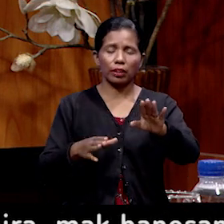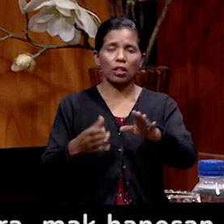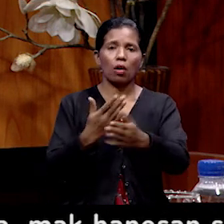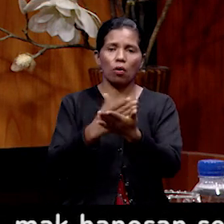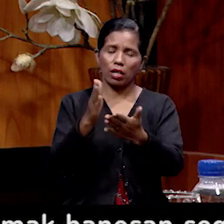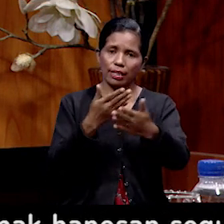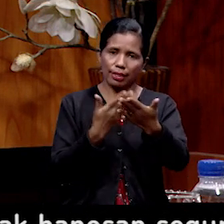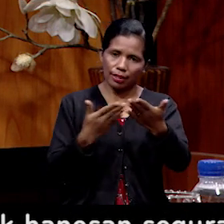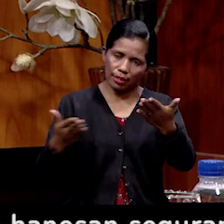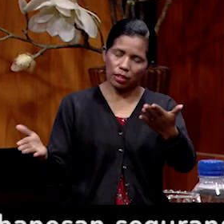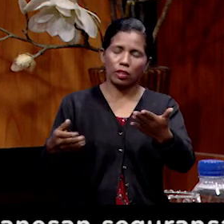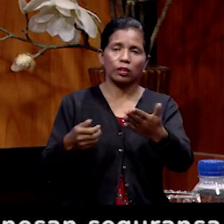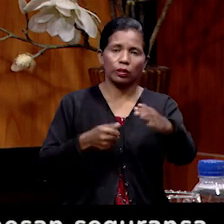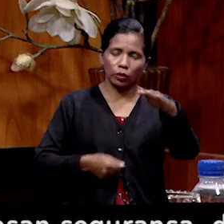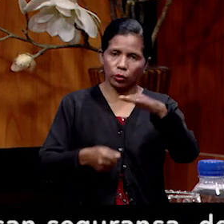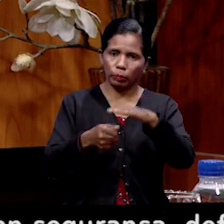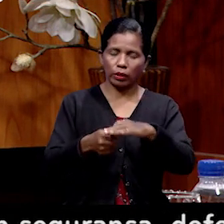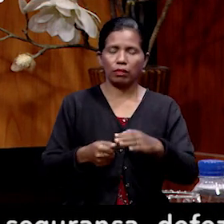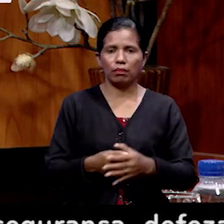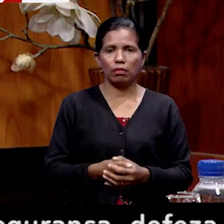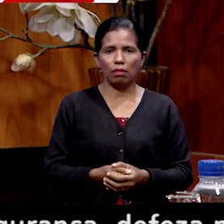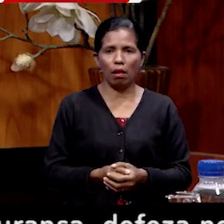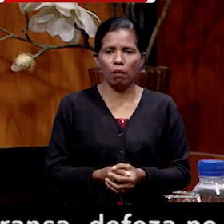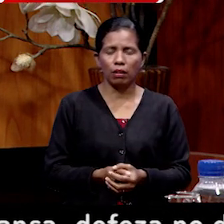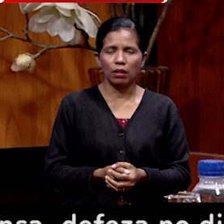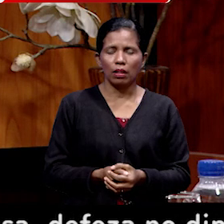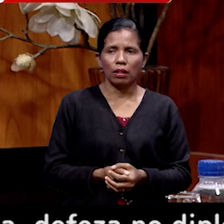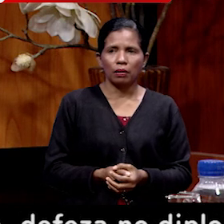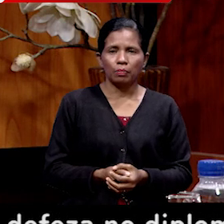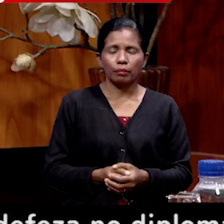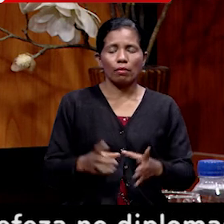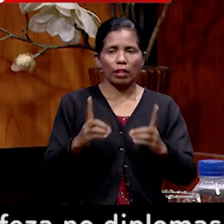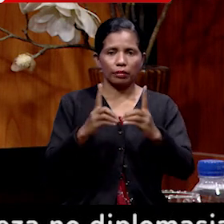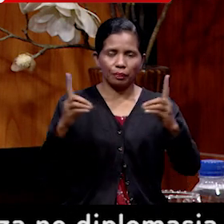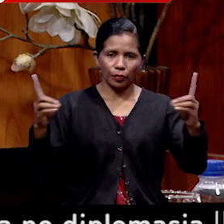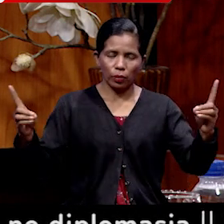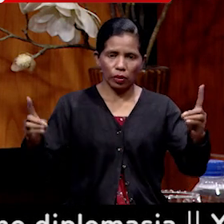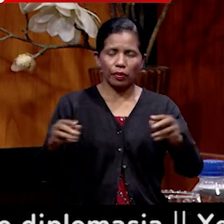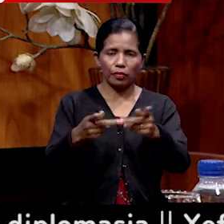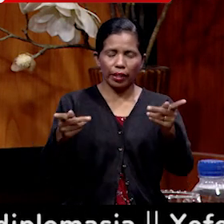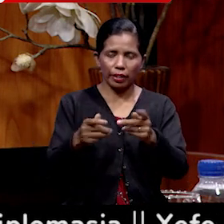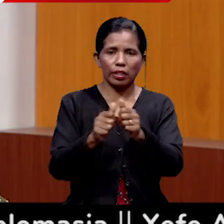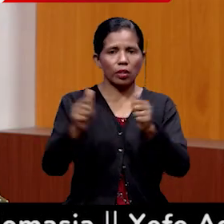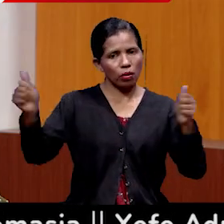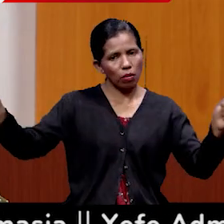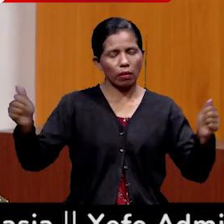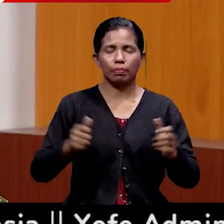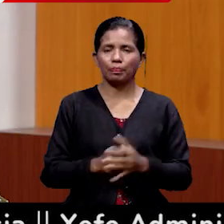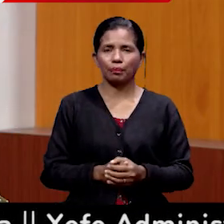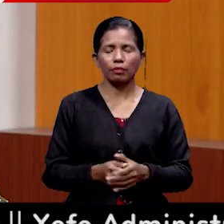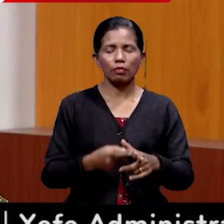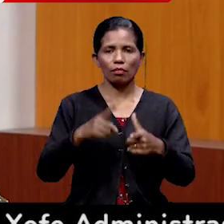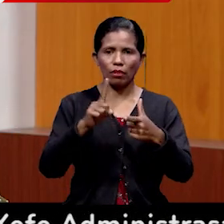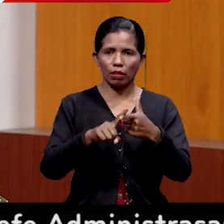de preços de mercadoria, distância, implica, e, de segundo,